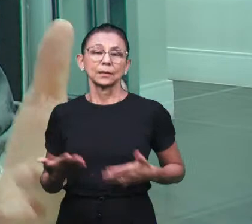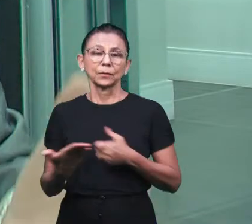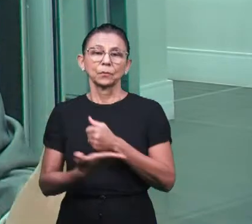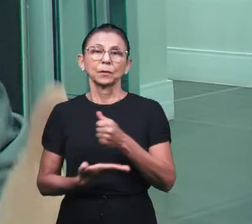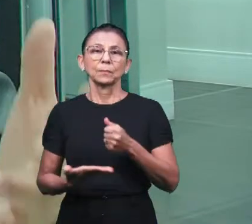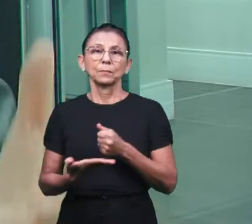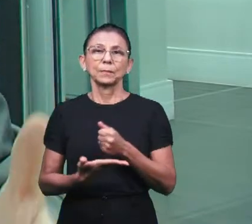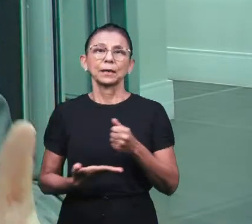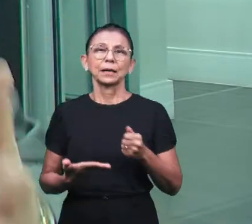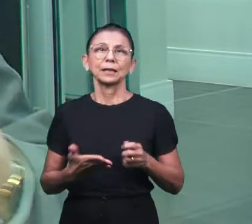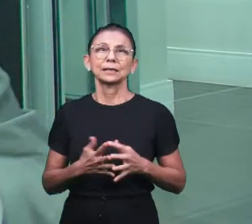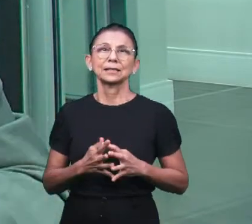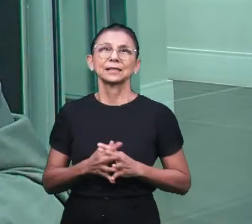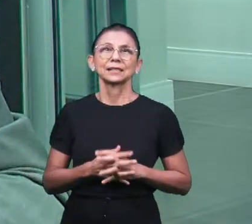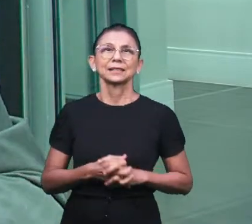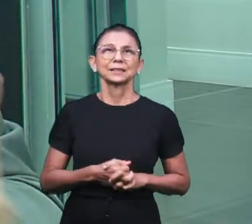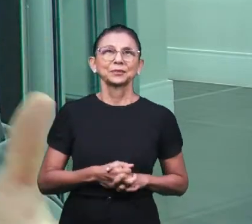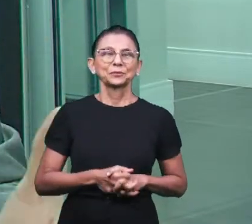igreja Maranata Senhoras...